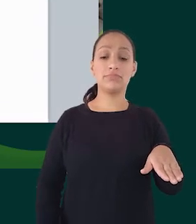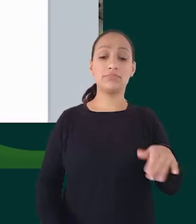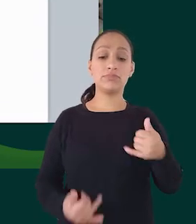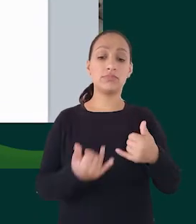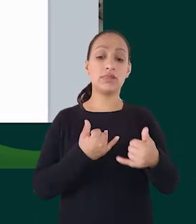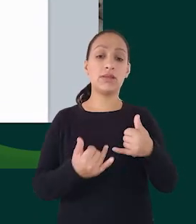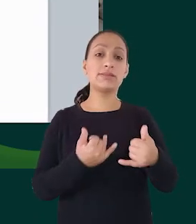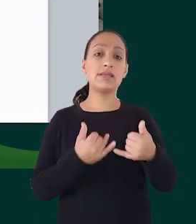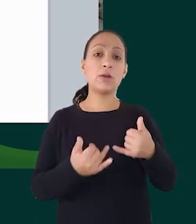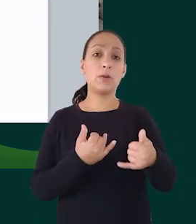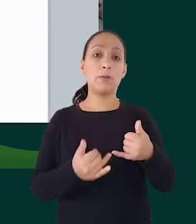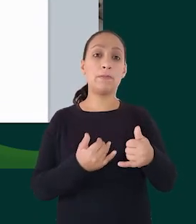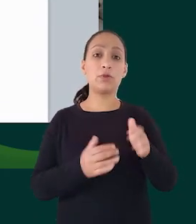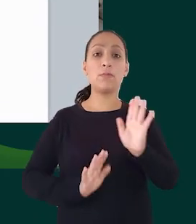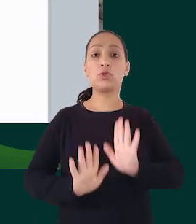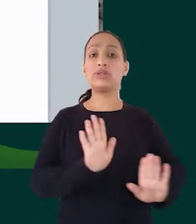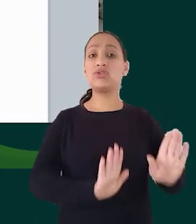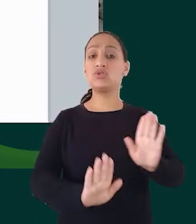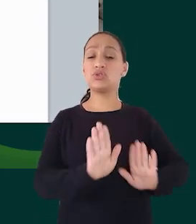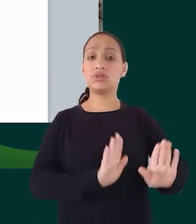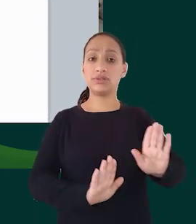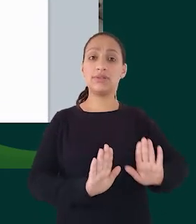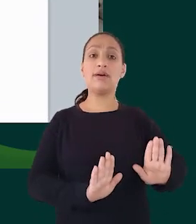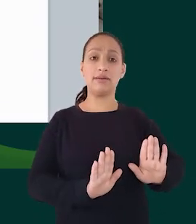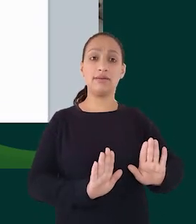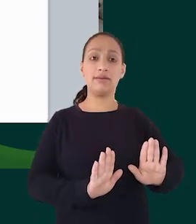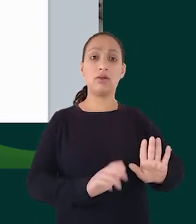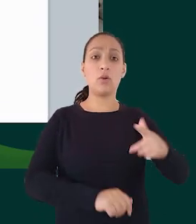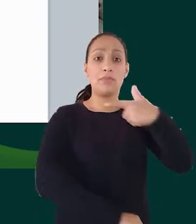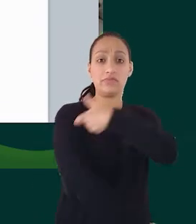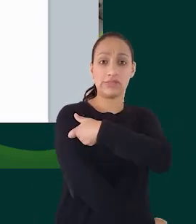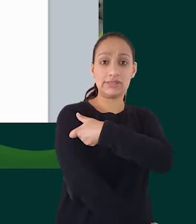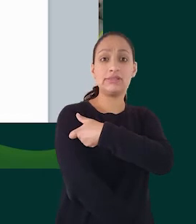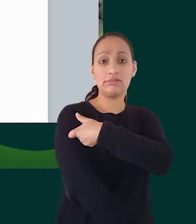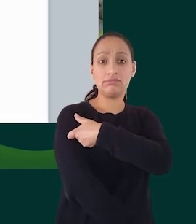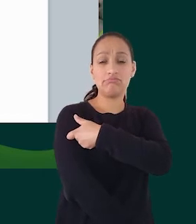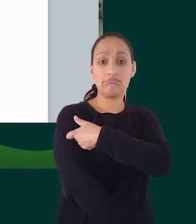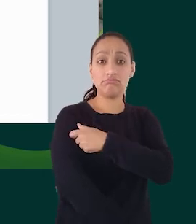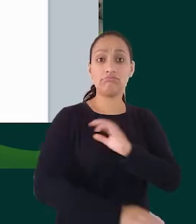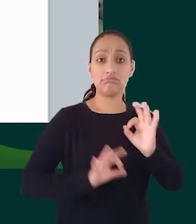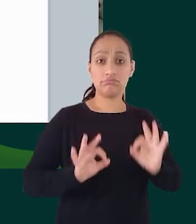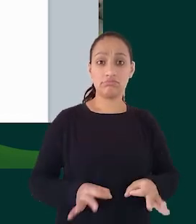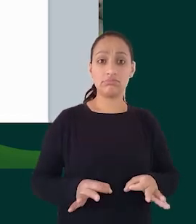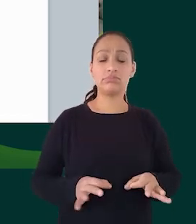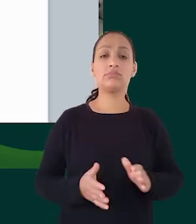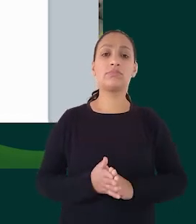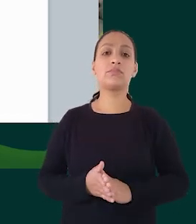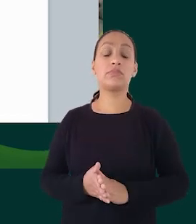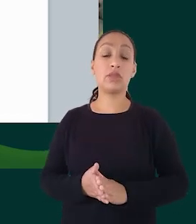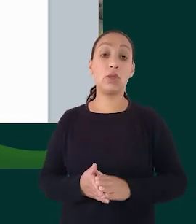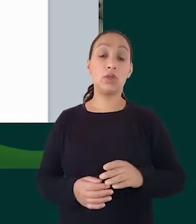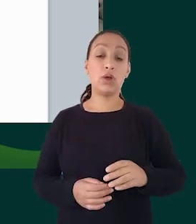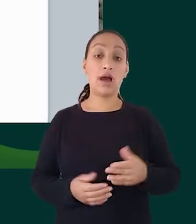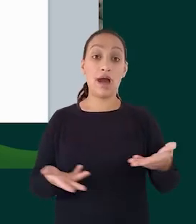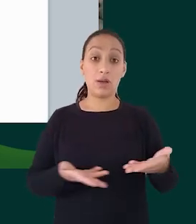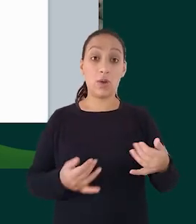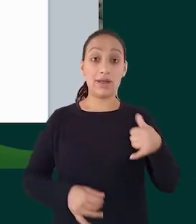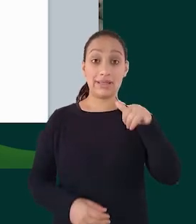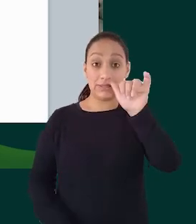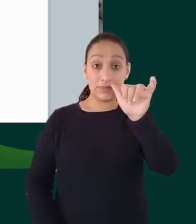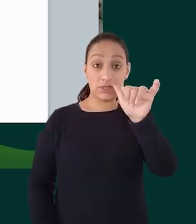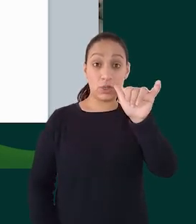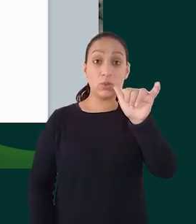para uma determinada, com uma determinada vacina. E aqui no eixo Y, eu tenho o